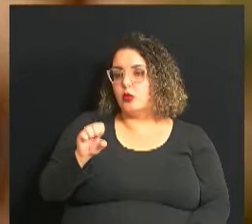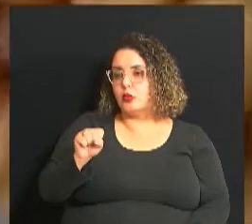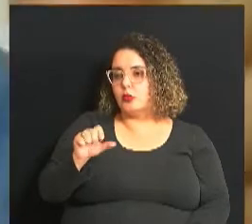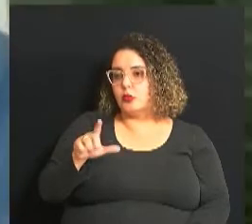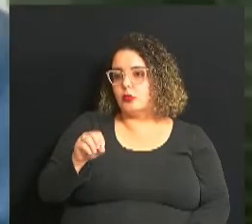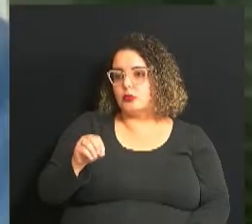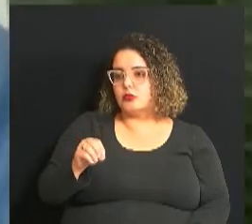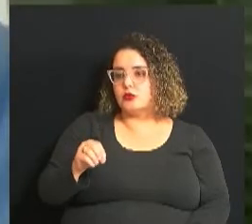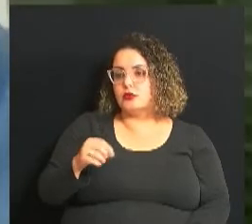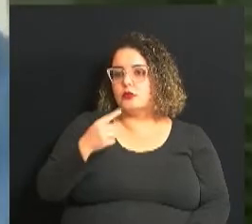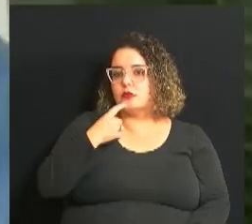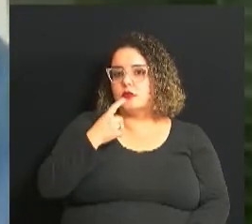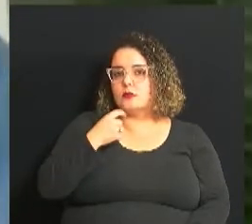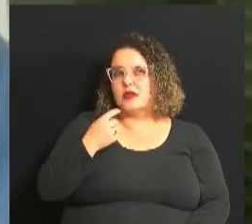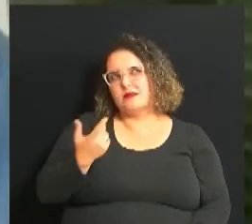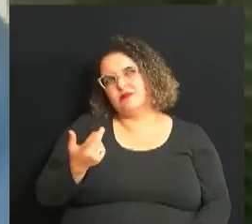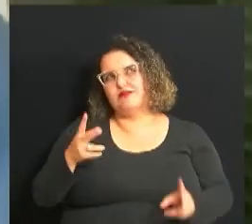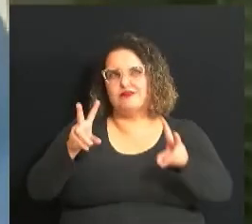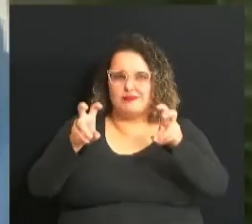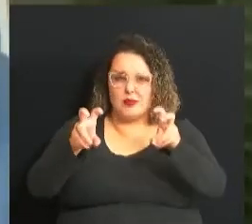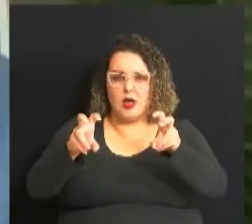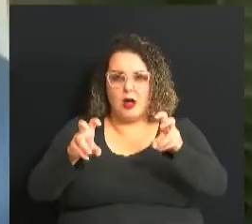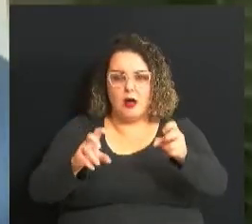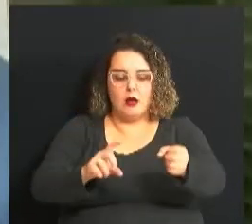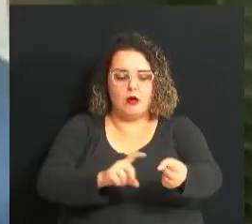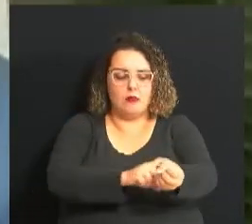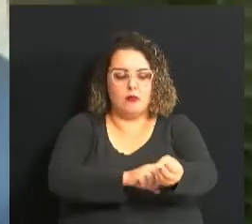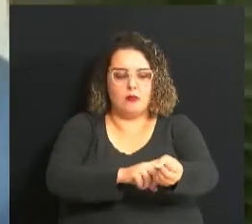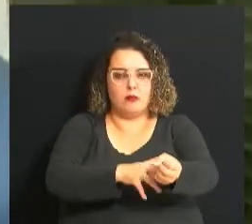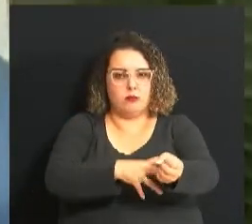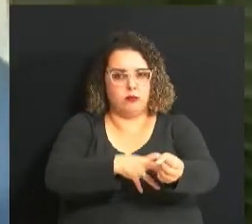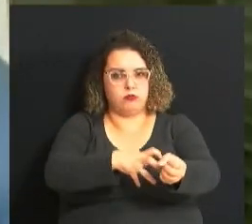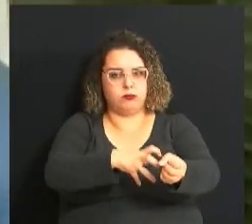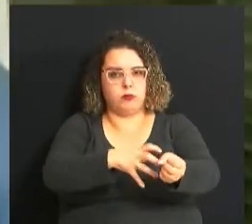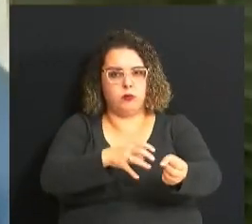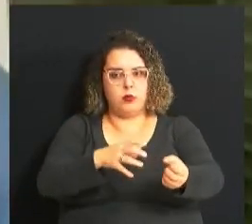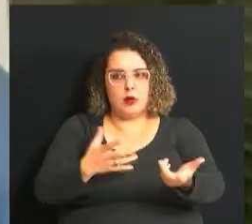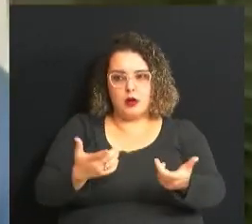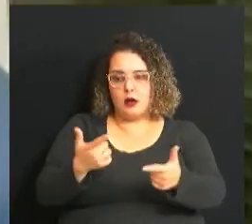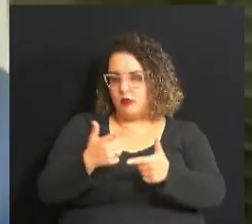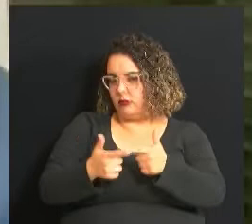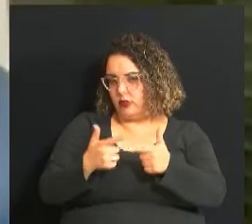grosso, entre aspas. Isso pode dar problemas